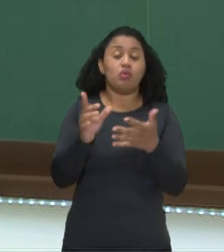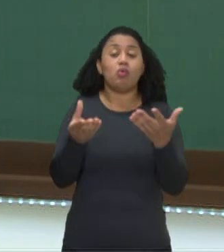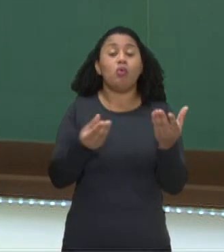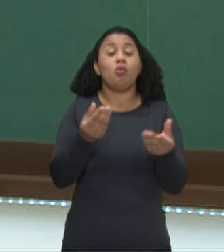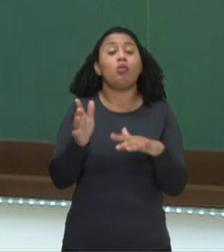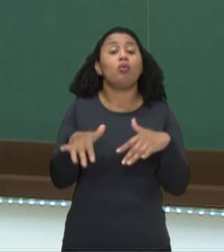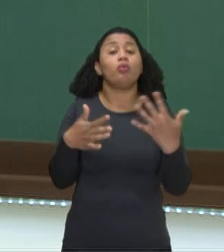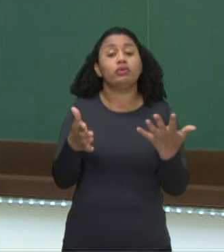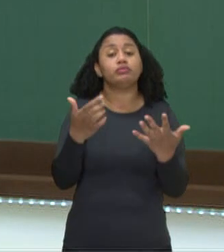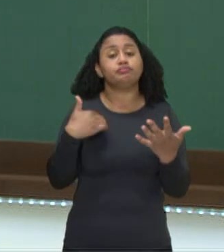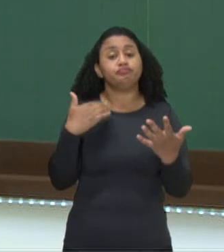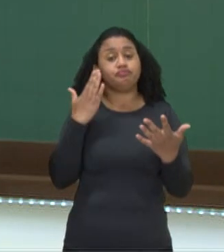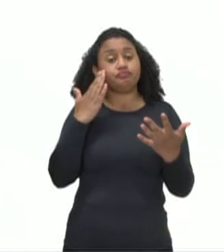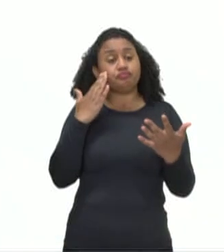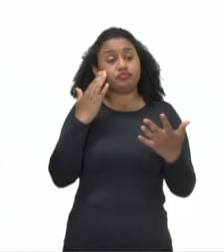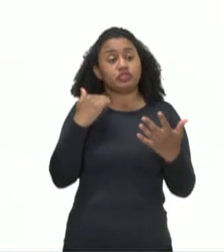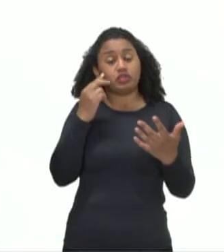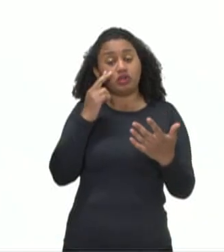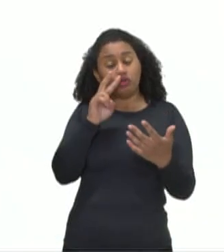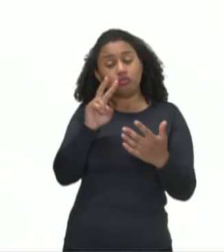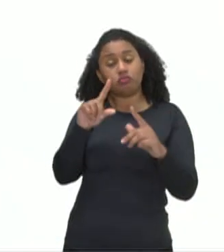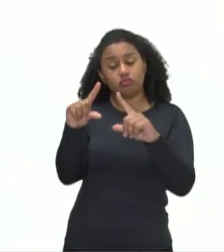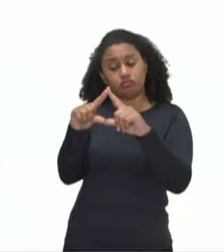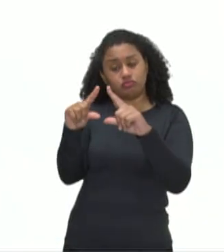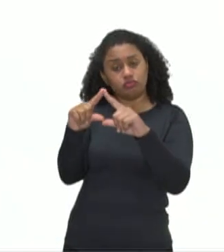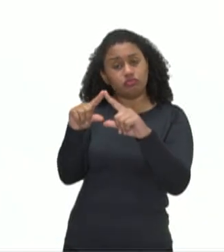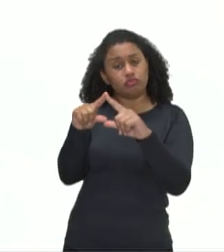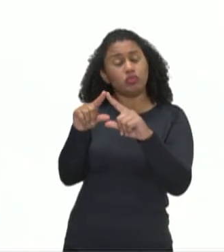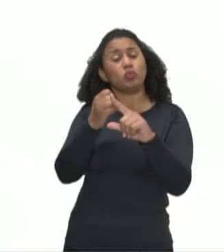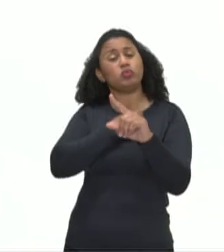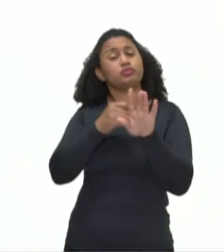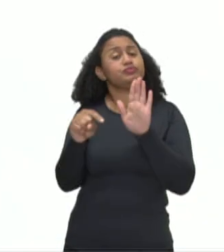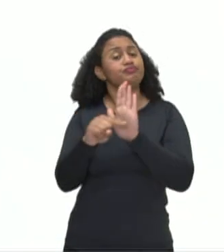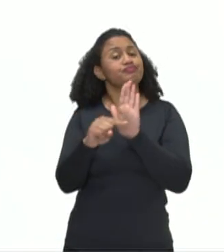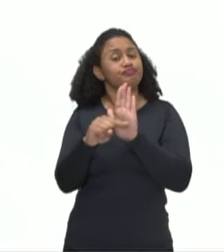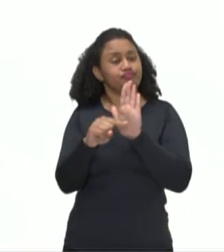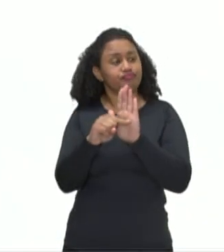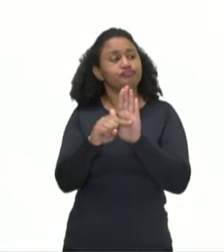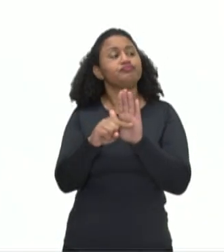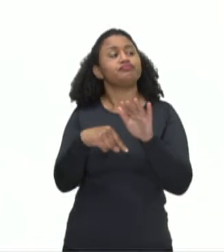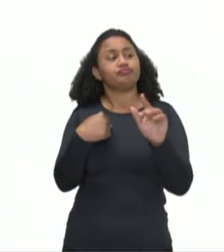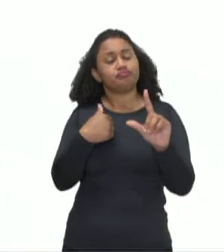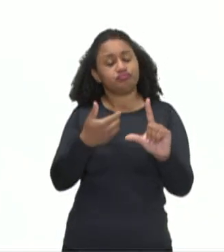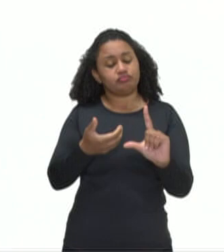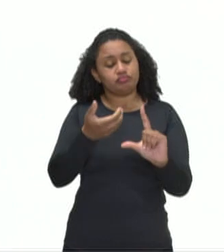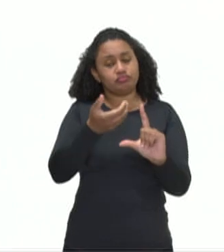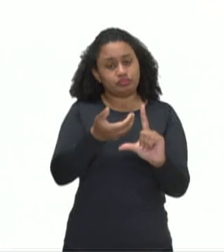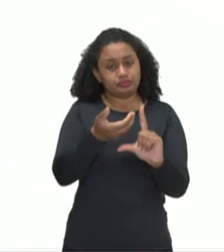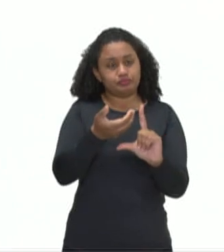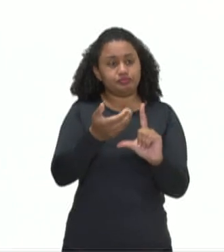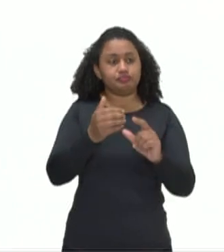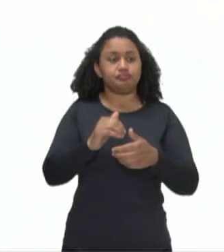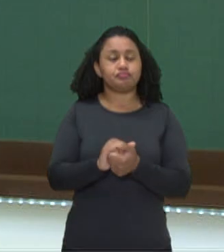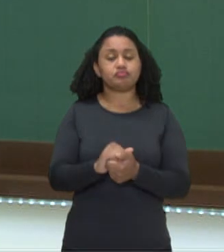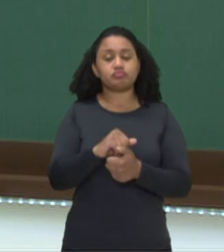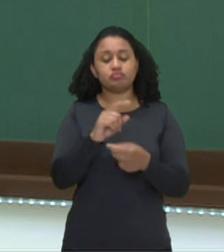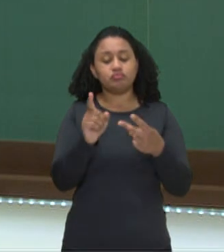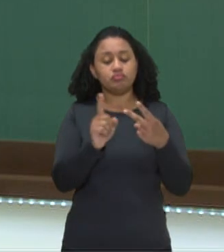identificar isso? Apenas olhando para o meu delta. Meu delta deu um número negativo, não tem raiz real.